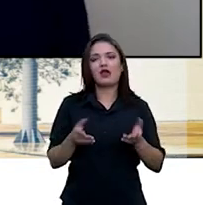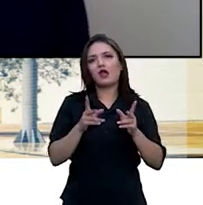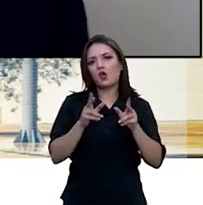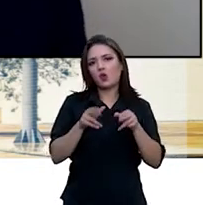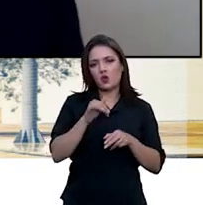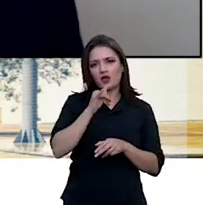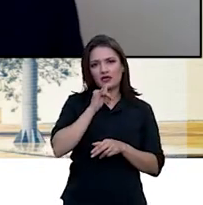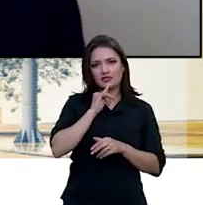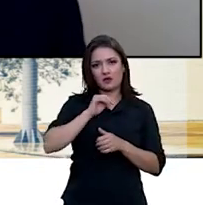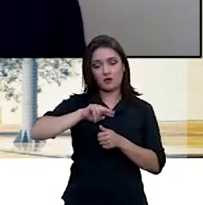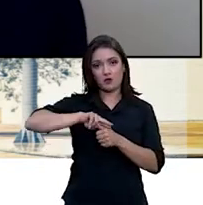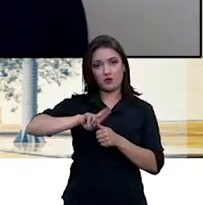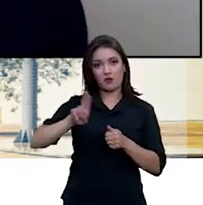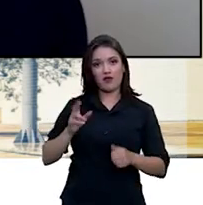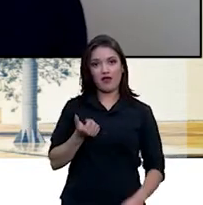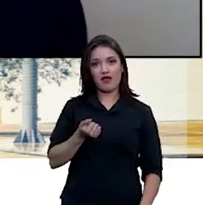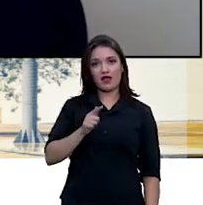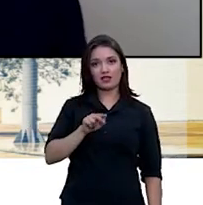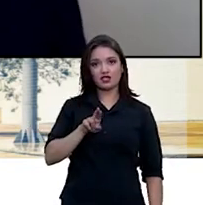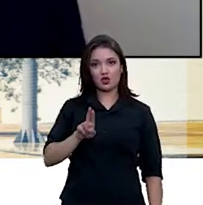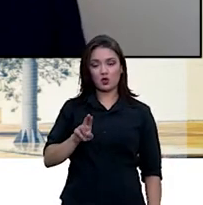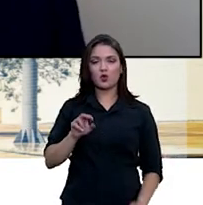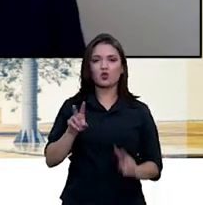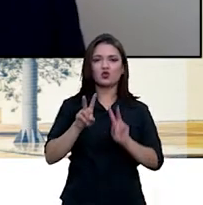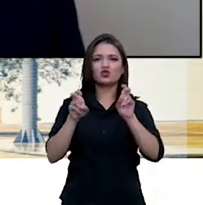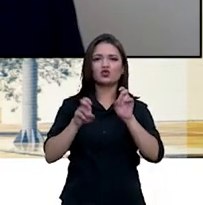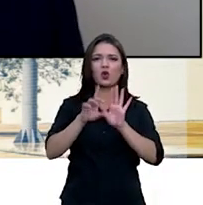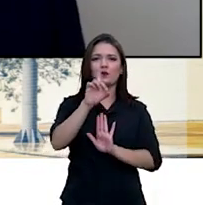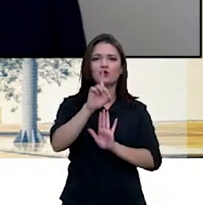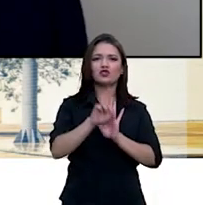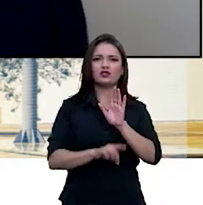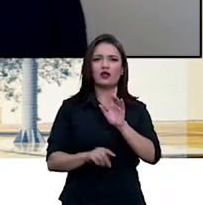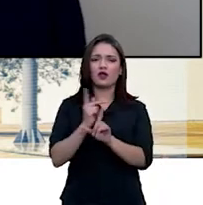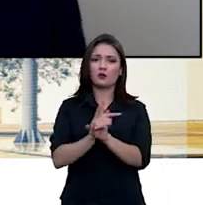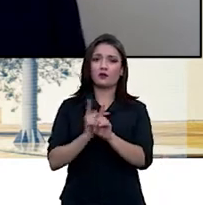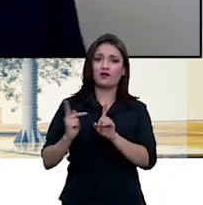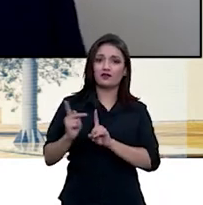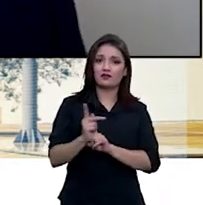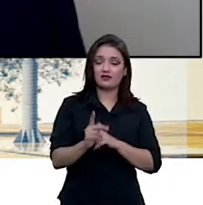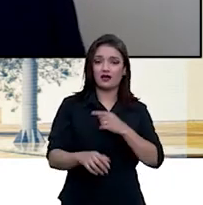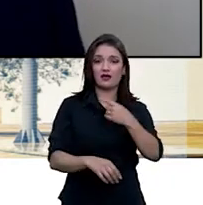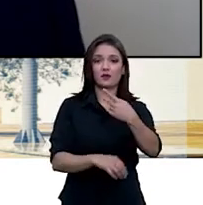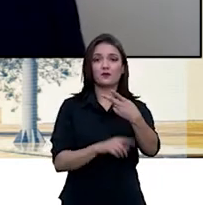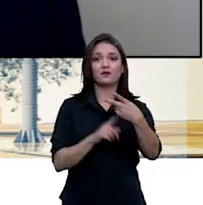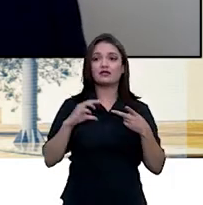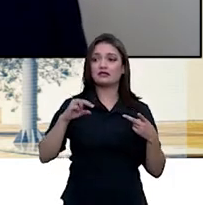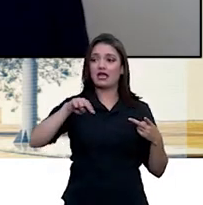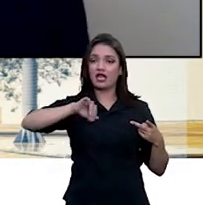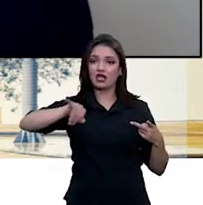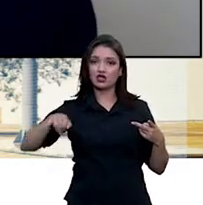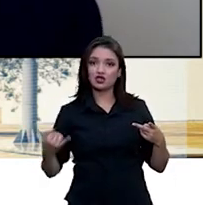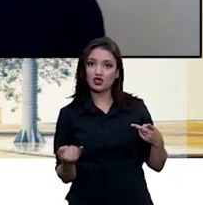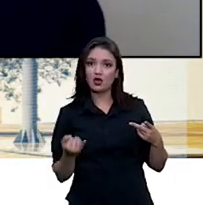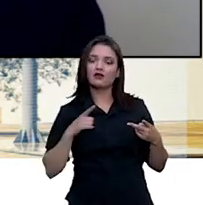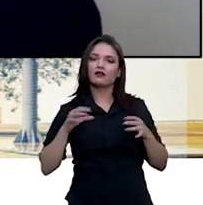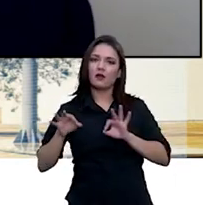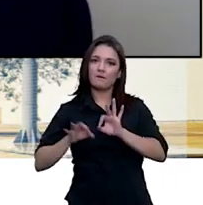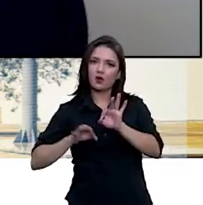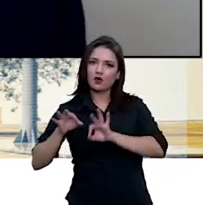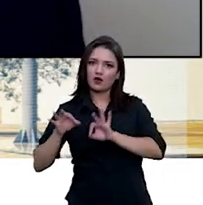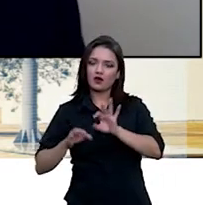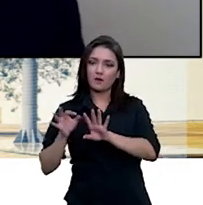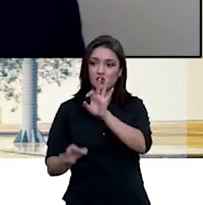para avançar e temas de defesa e promoção dos direitos humanos e com o próprio